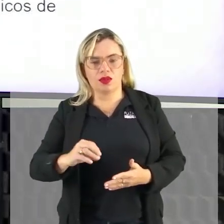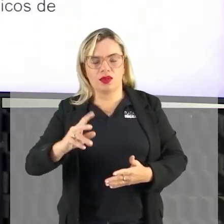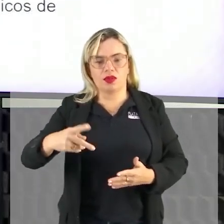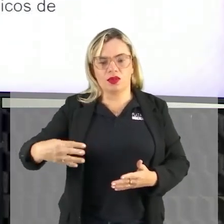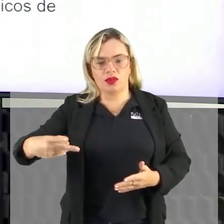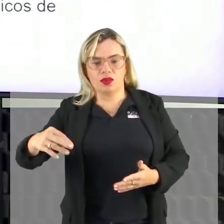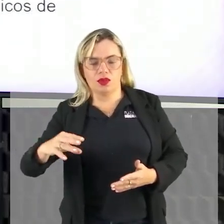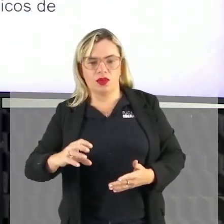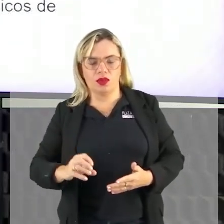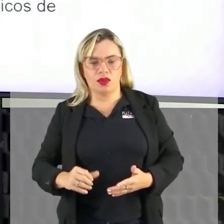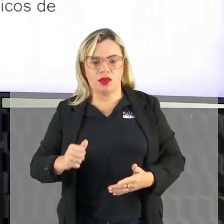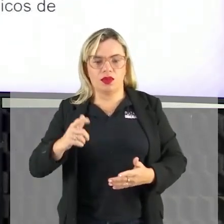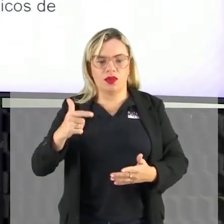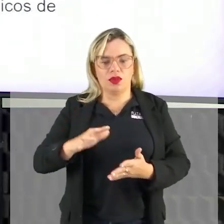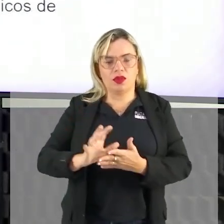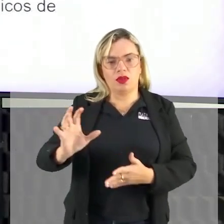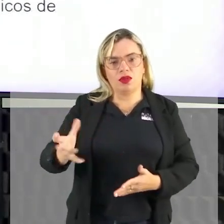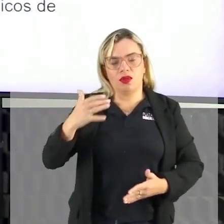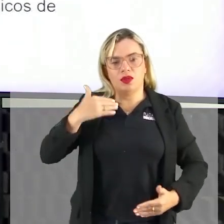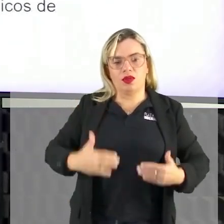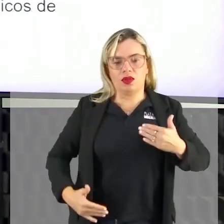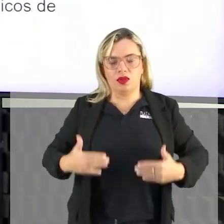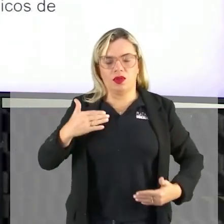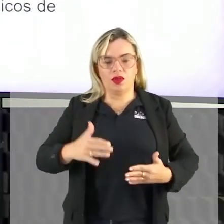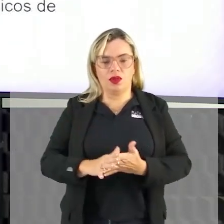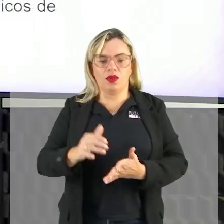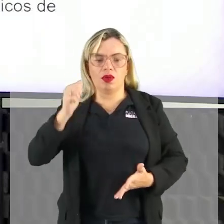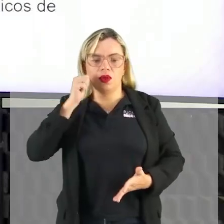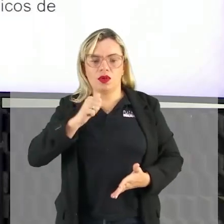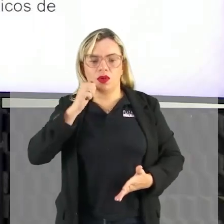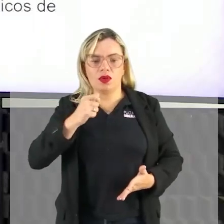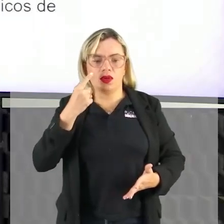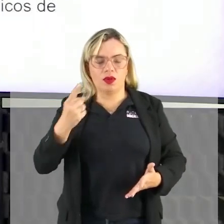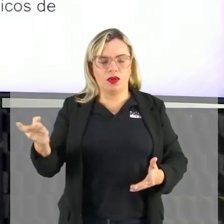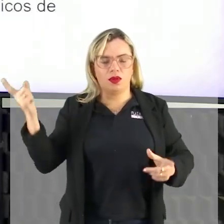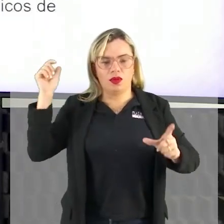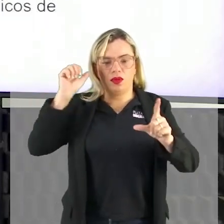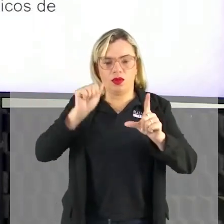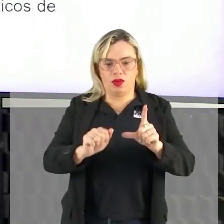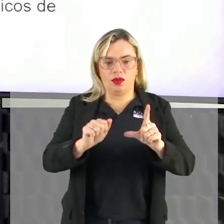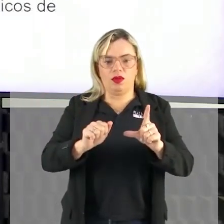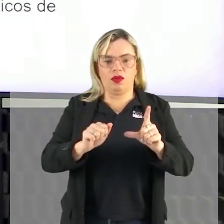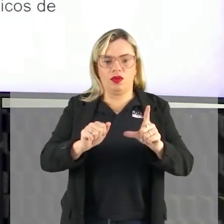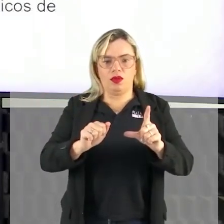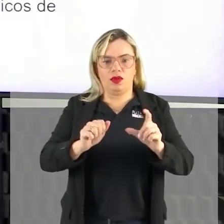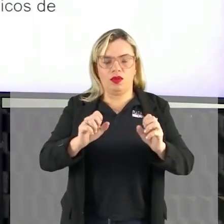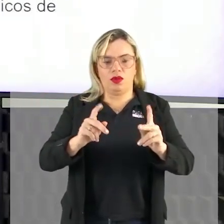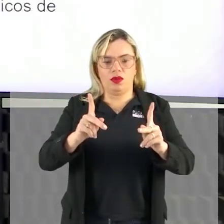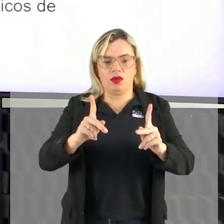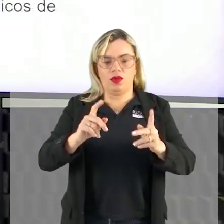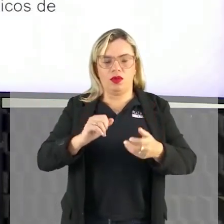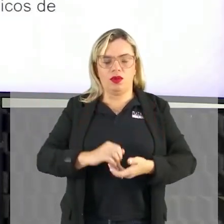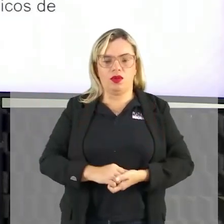Então, é isso que está acontecendo lá no organismo da mulher, a regressão do corpo lúteo dentro do ovário, tá?